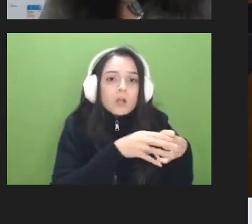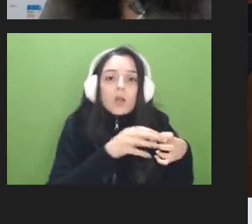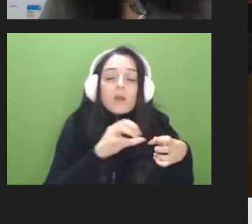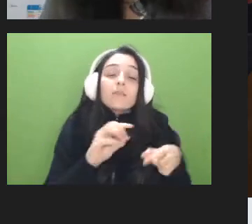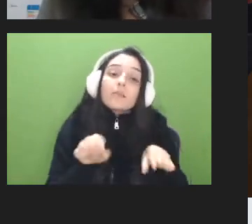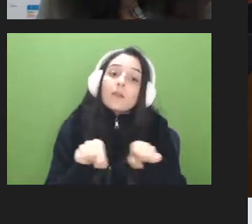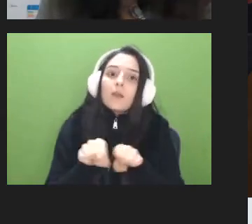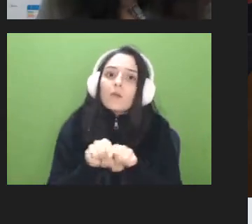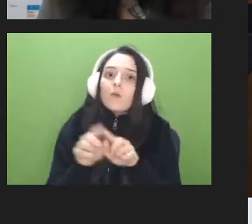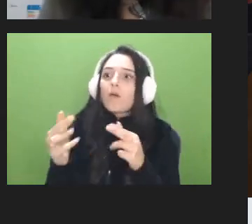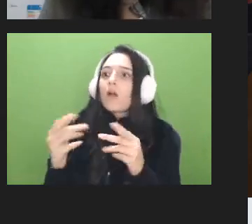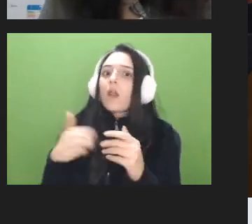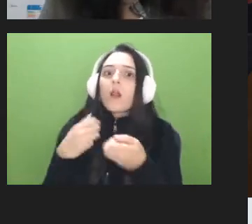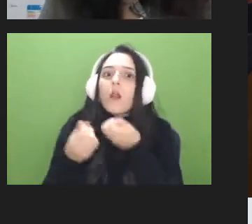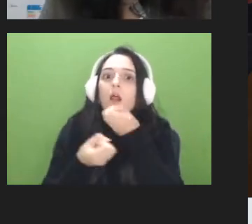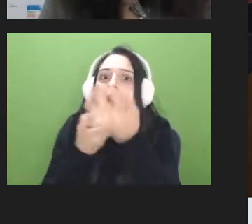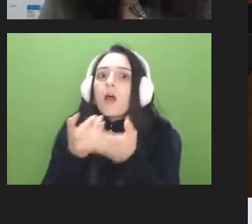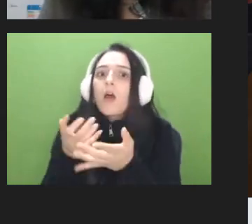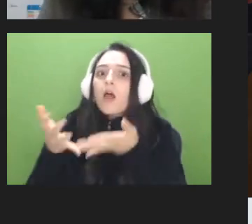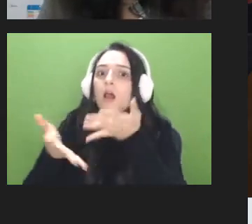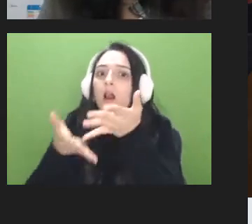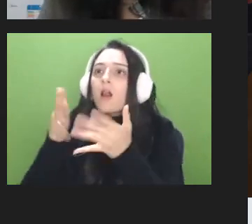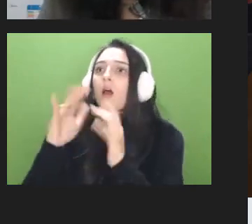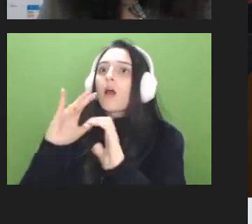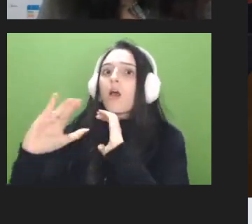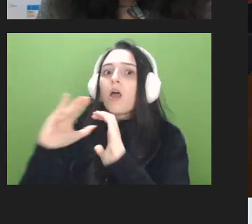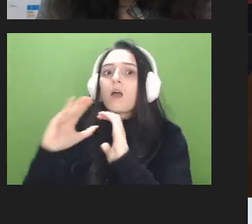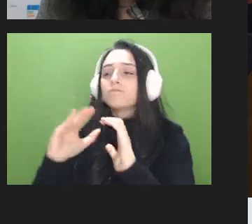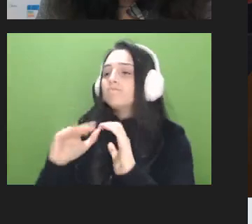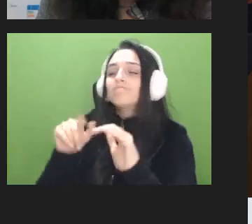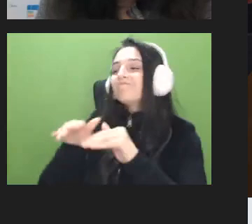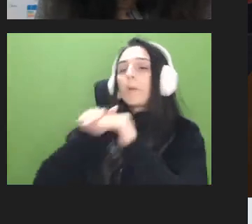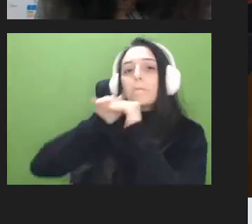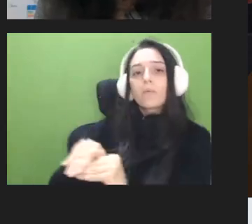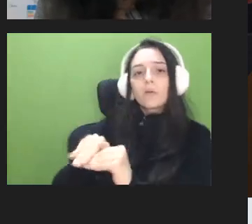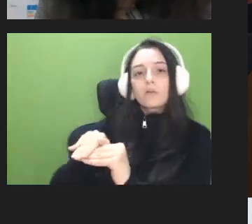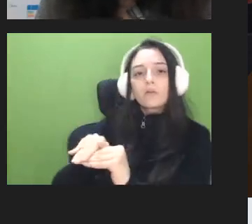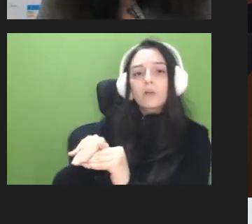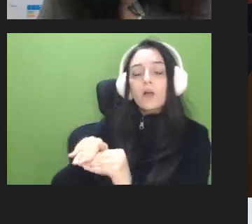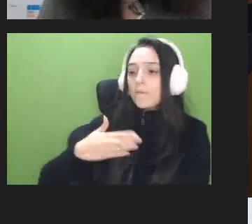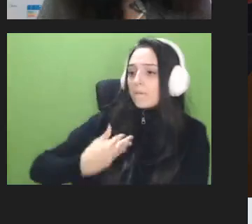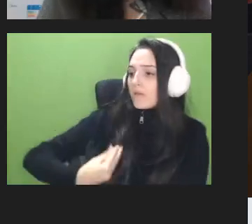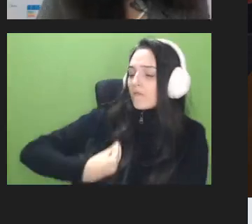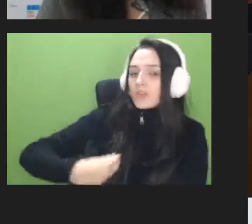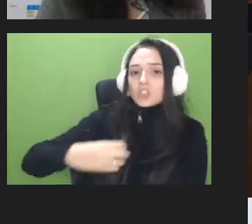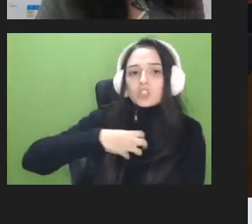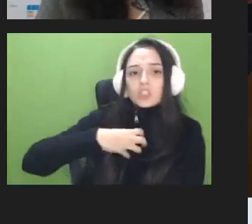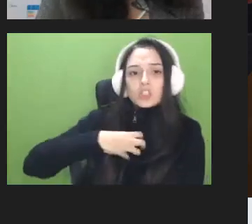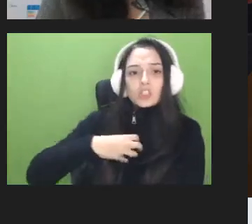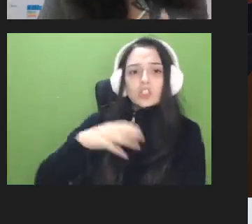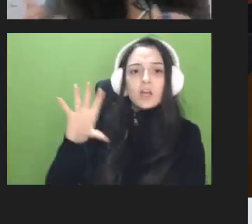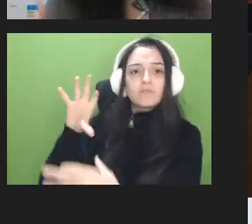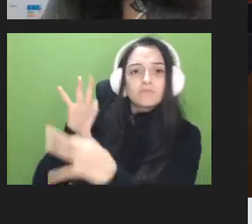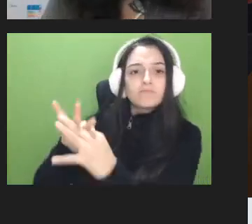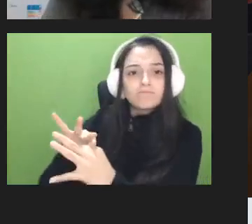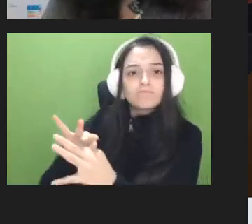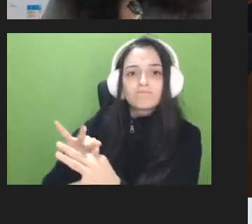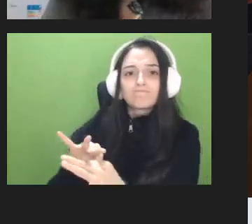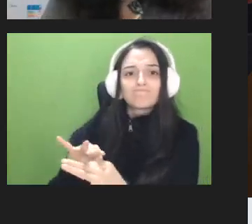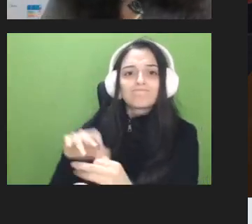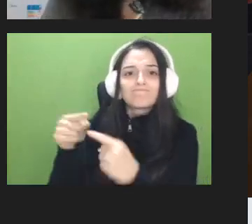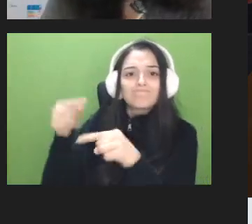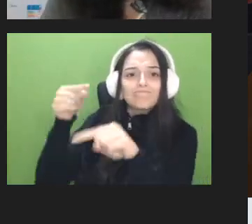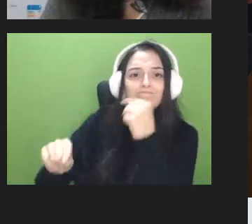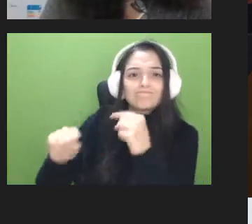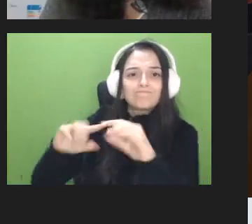né? Ela é inferior. Ou eu pensar que a minha forma de existir não cabe no mundo. Eu me cobrar nesse